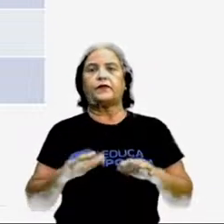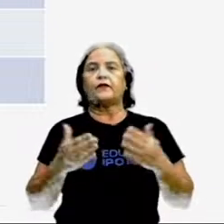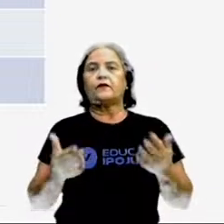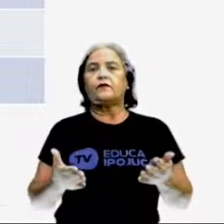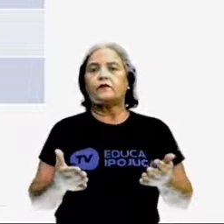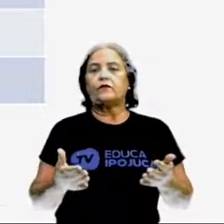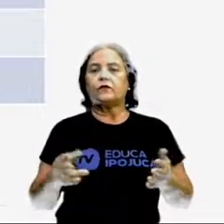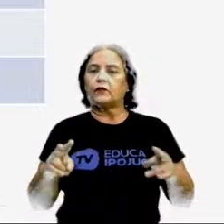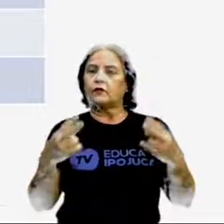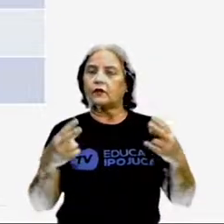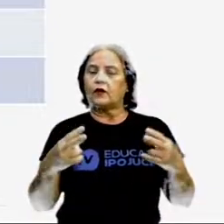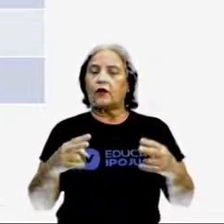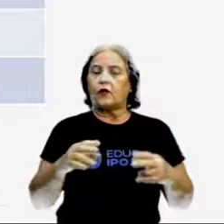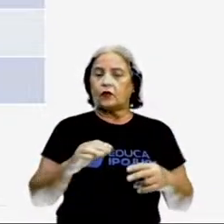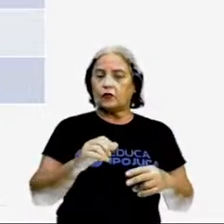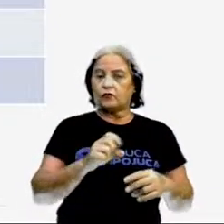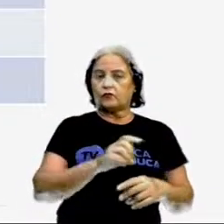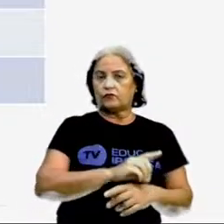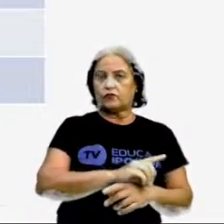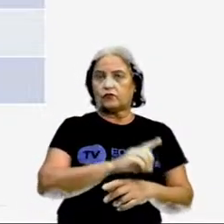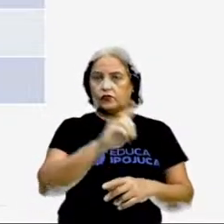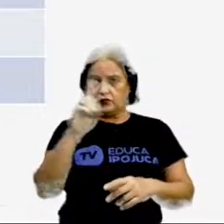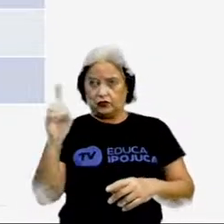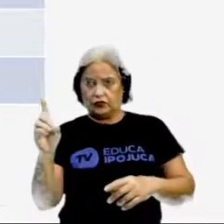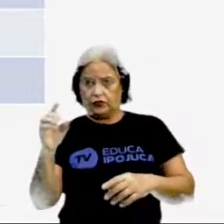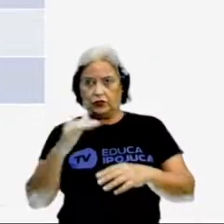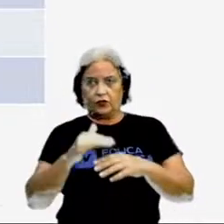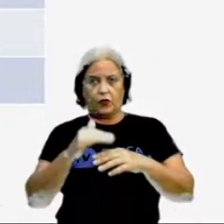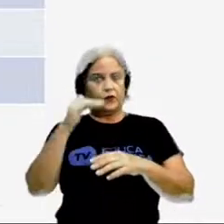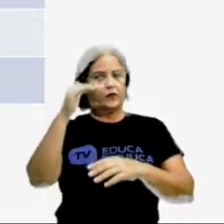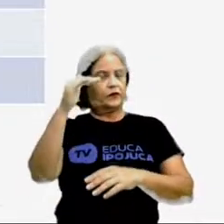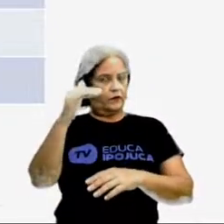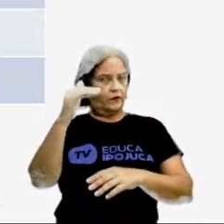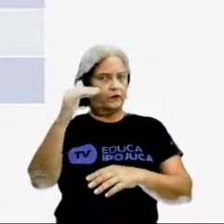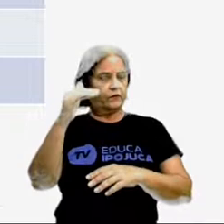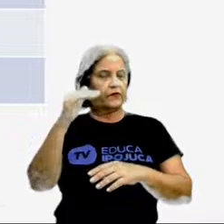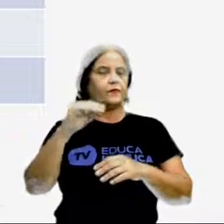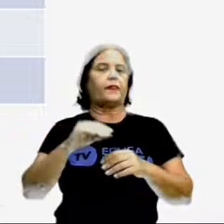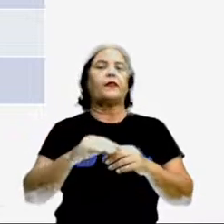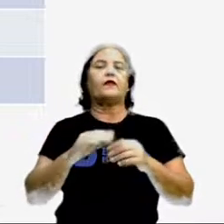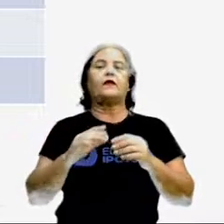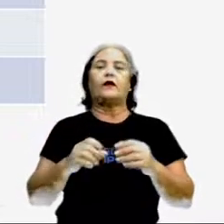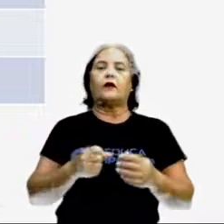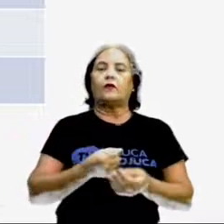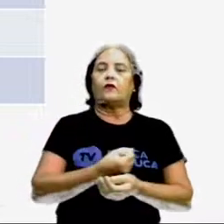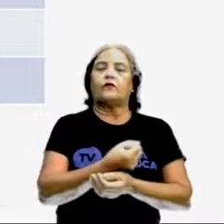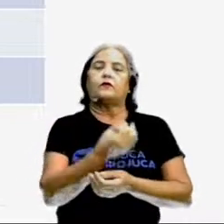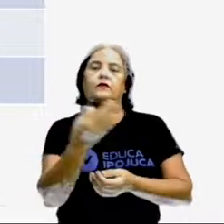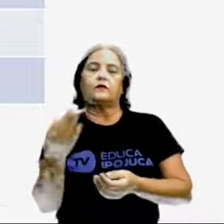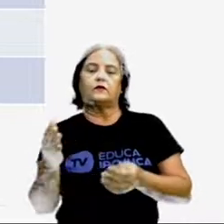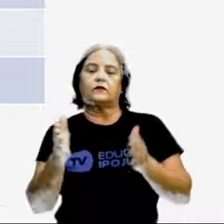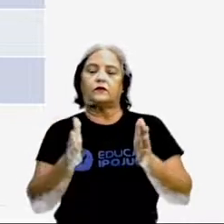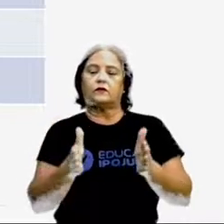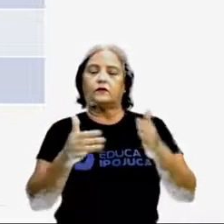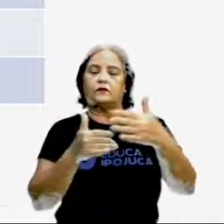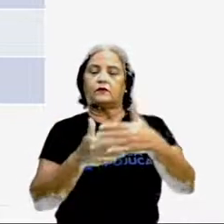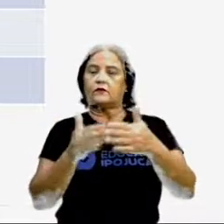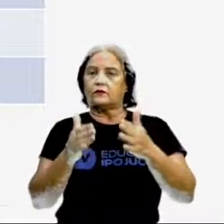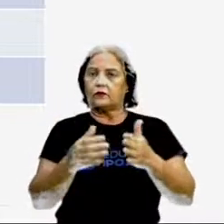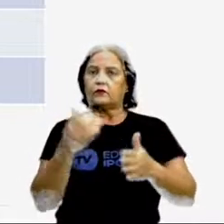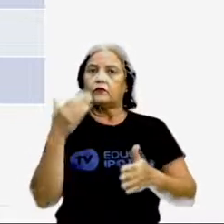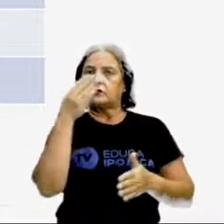o número de dias aumentava, a produção de saco de açúcar também